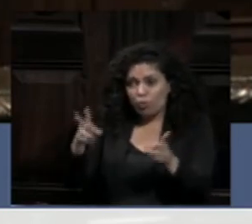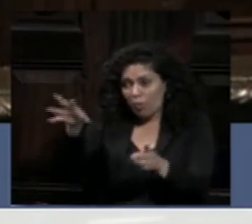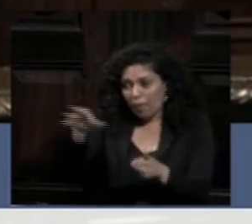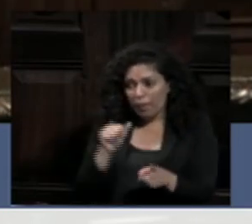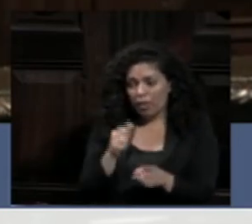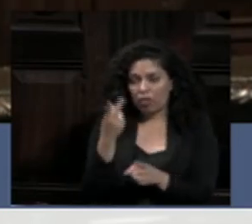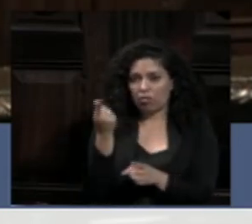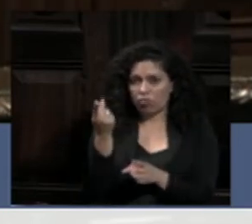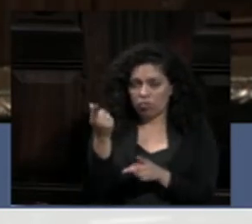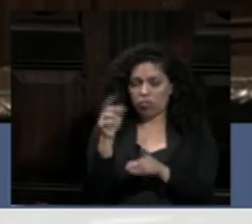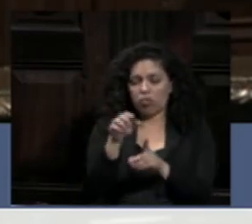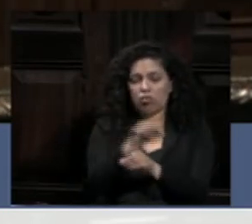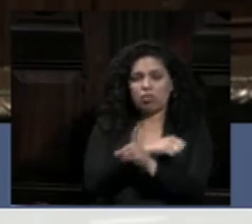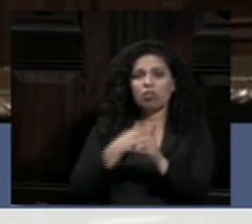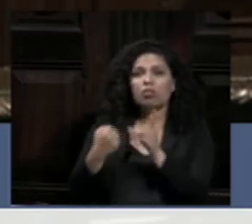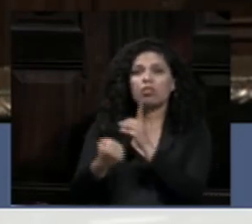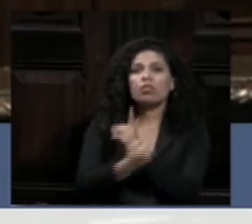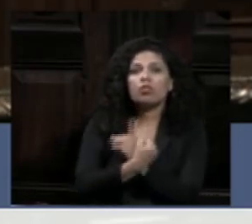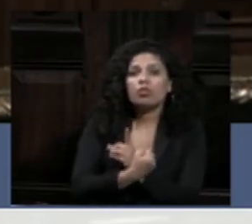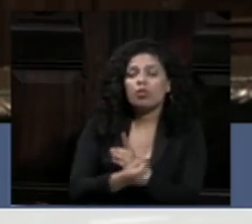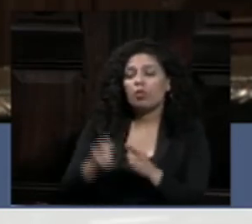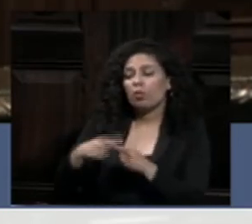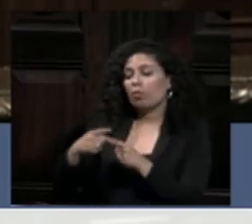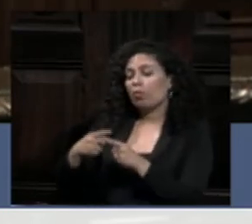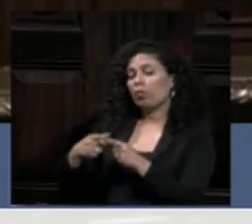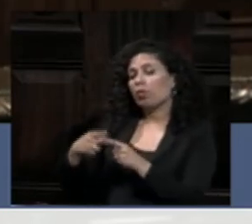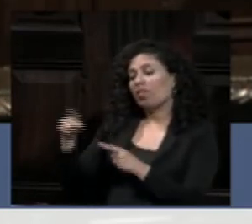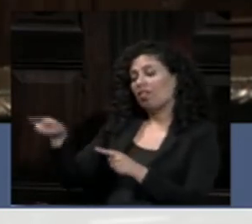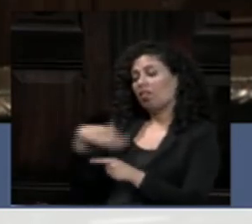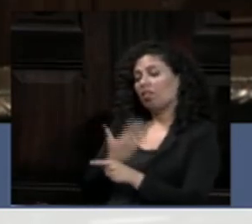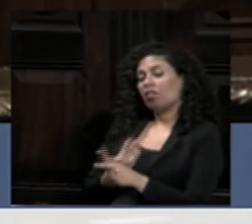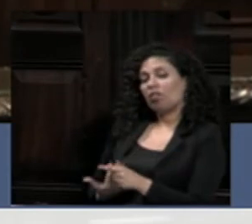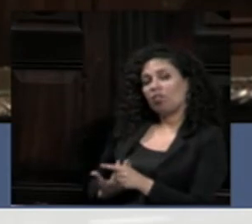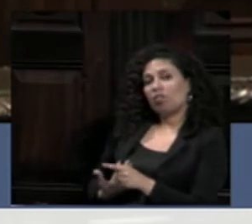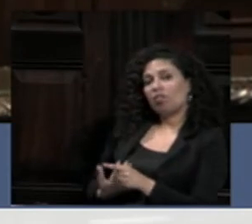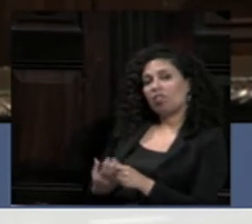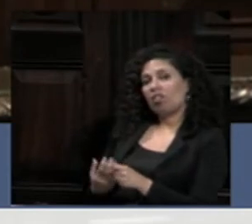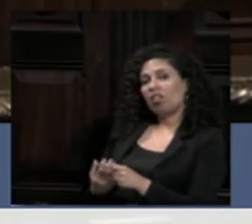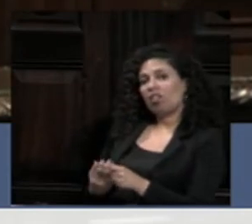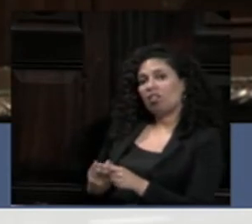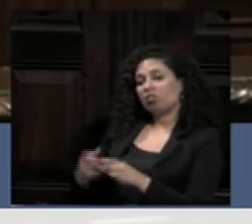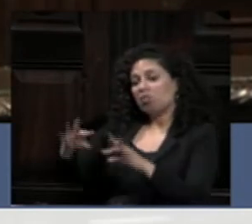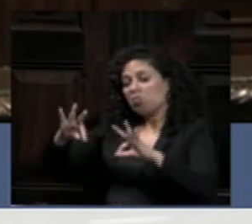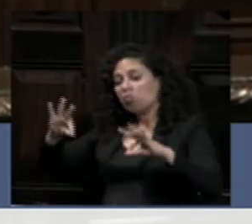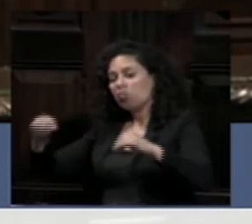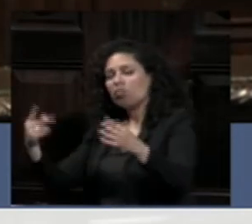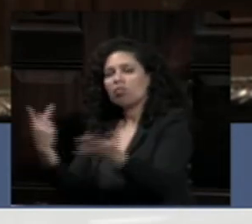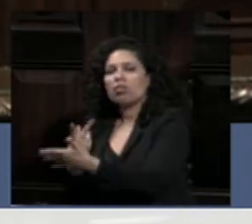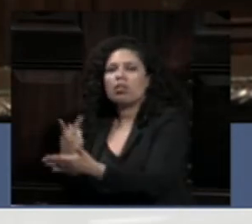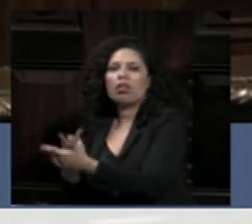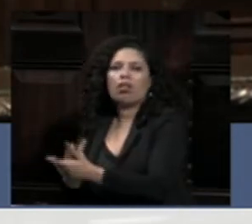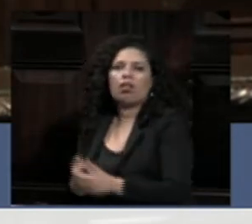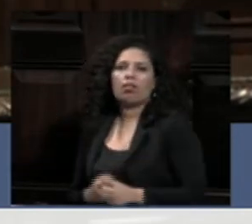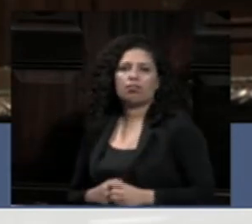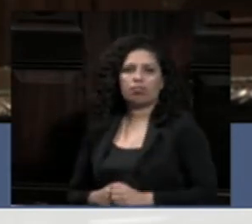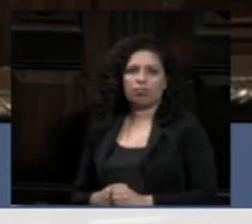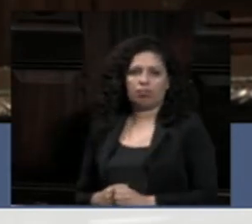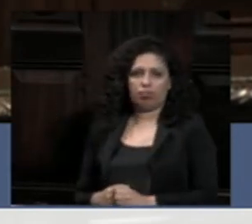compensar o seu fracasso gerencial, para arranjar